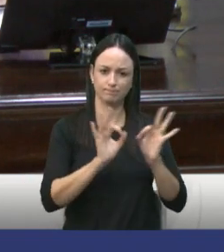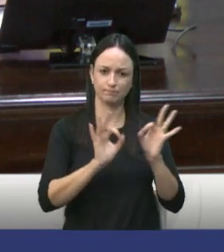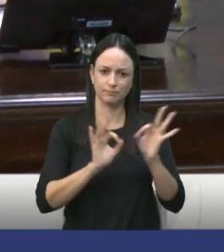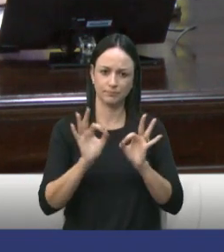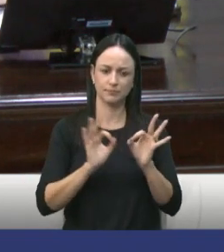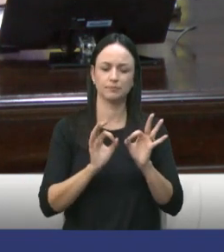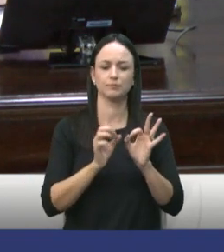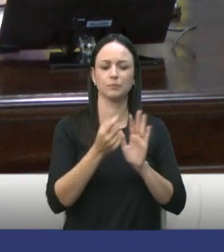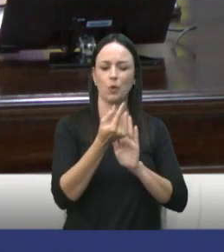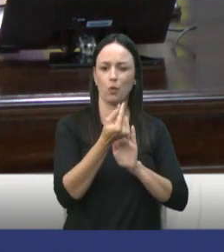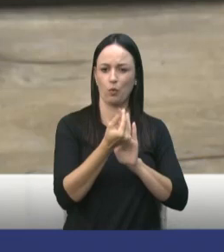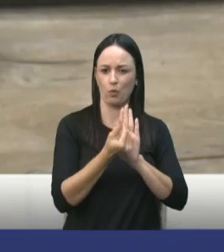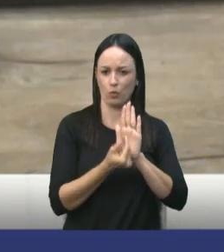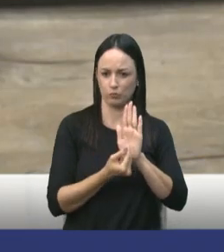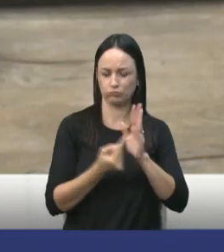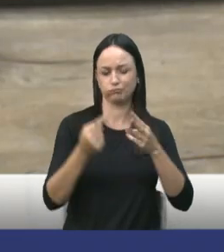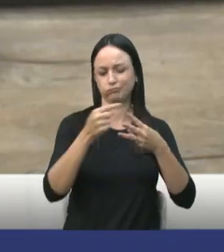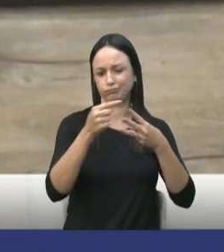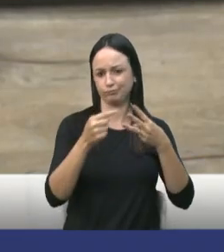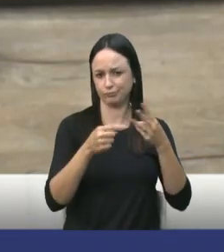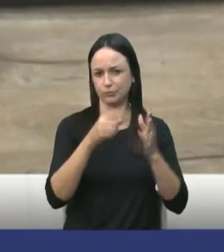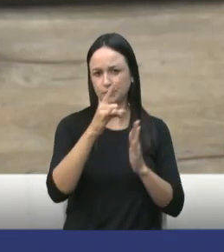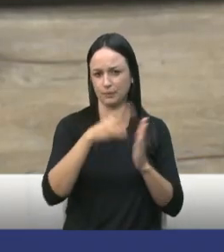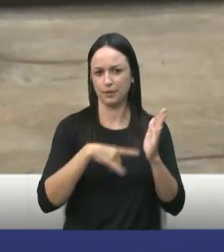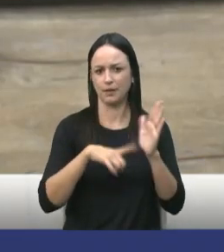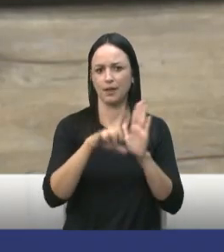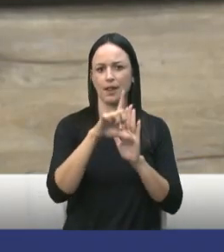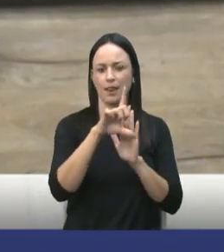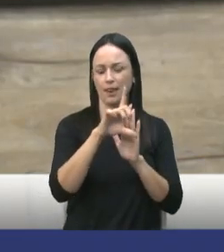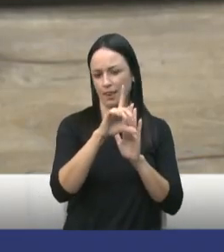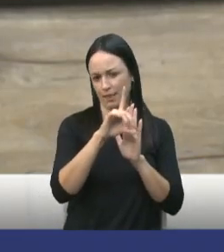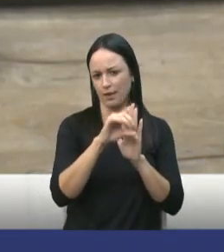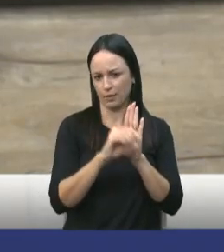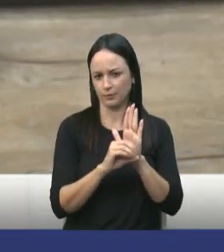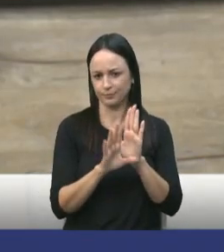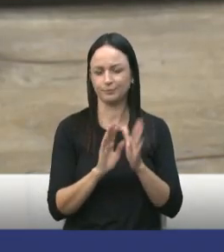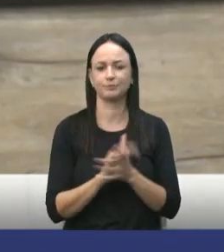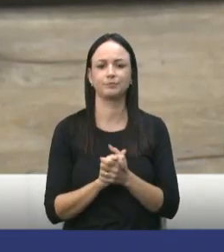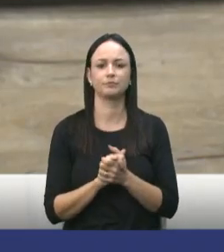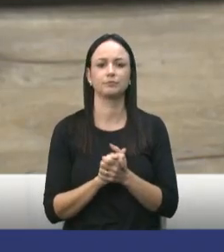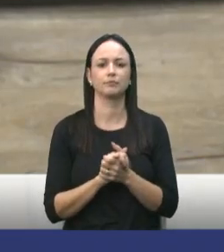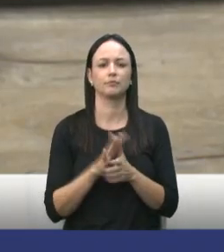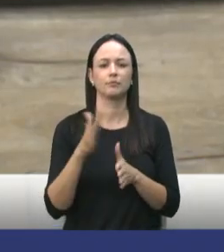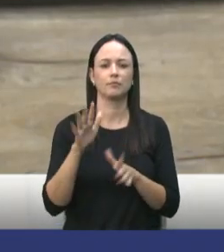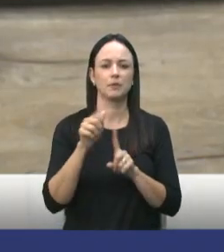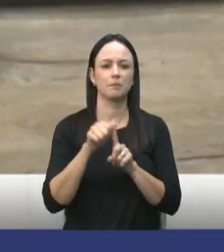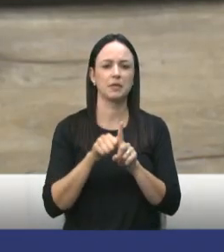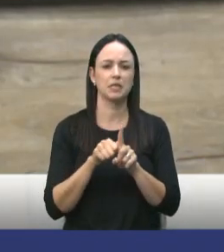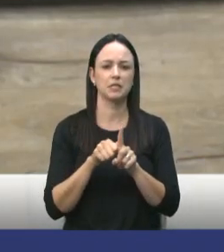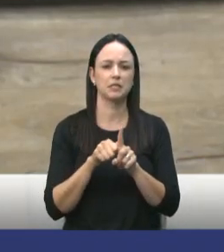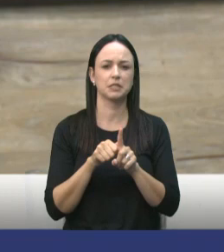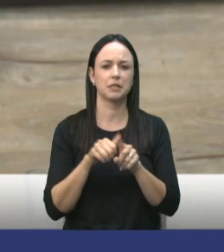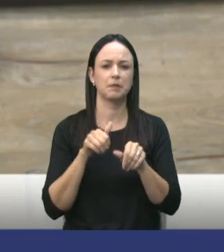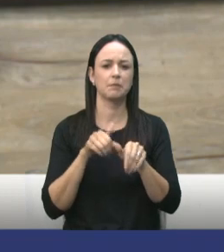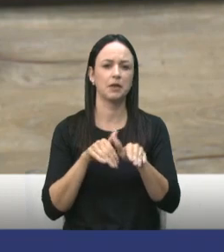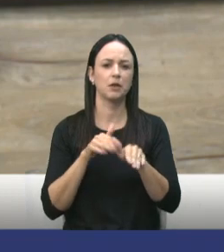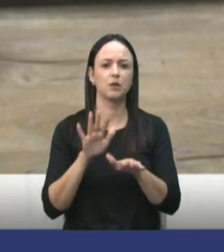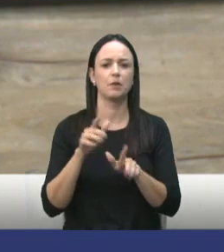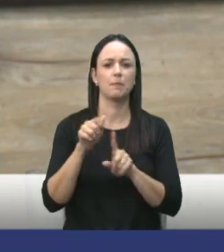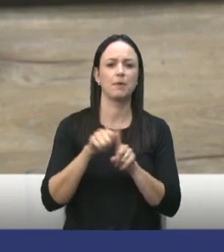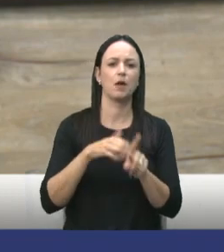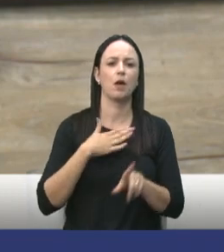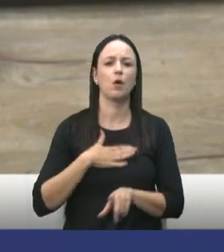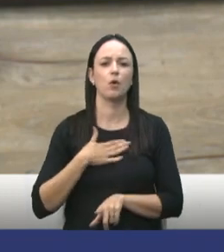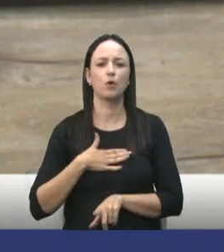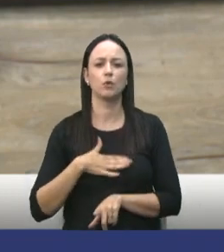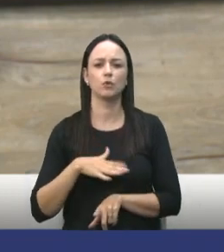peças orçamentárias, propriamente a Lei de Diretriz Orçamentária, e em setembro, mais em meados de agosto,